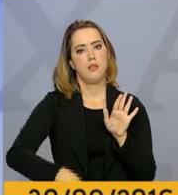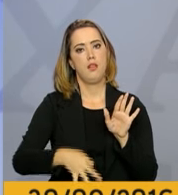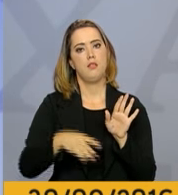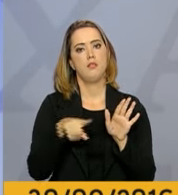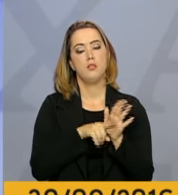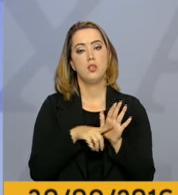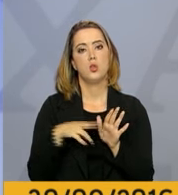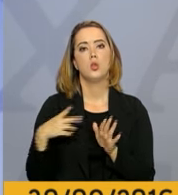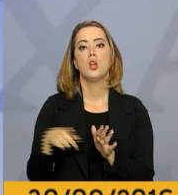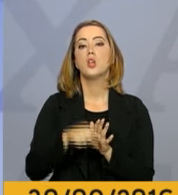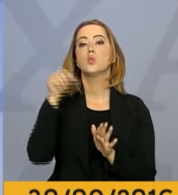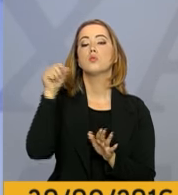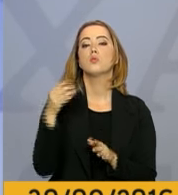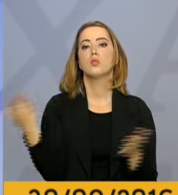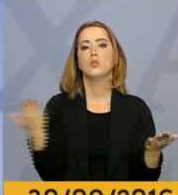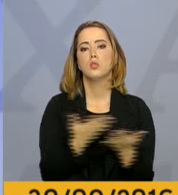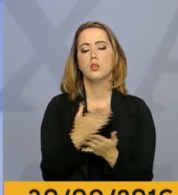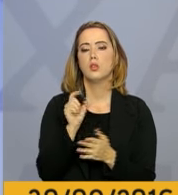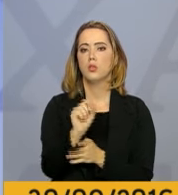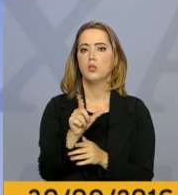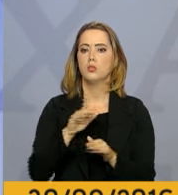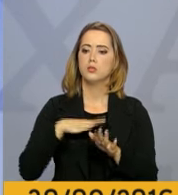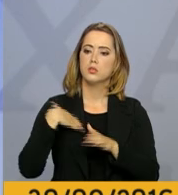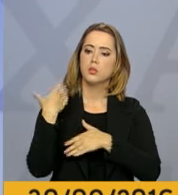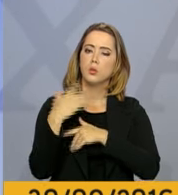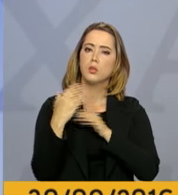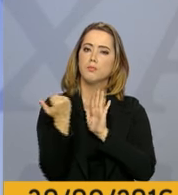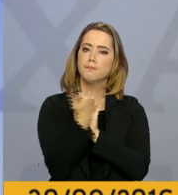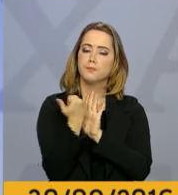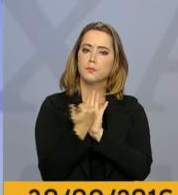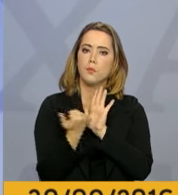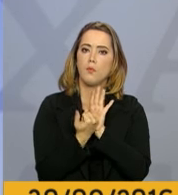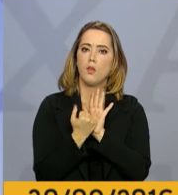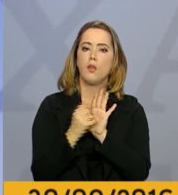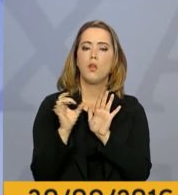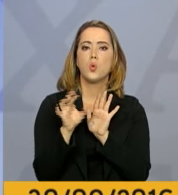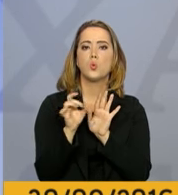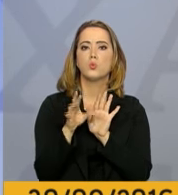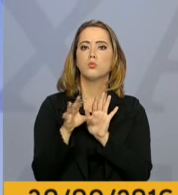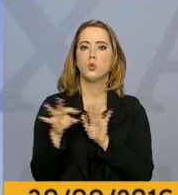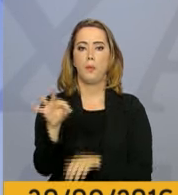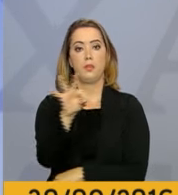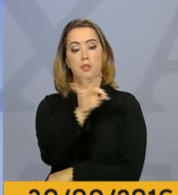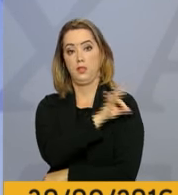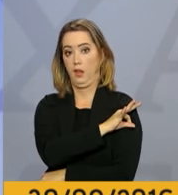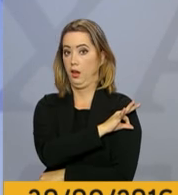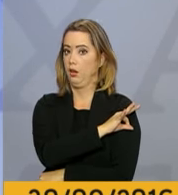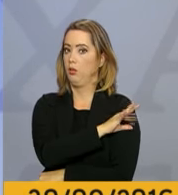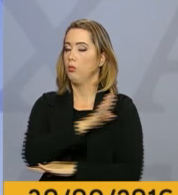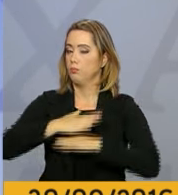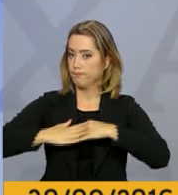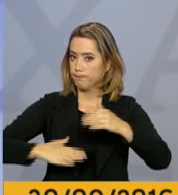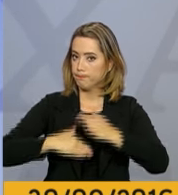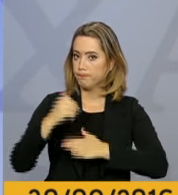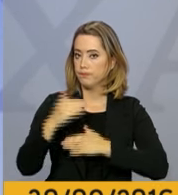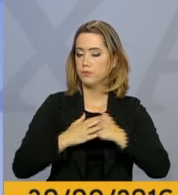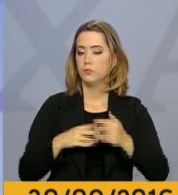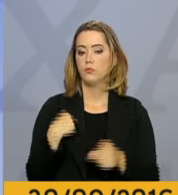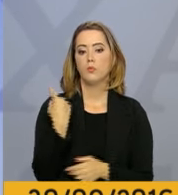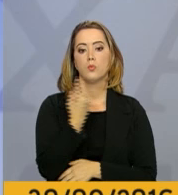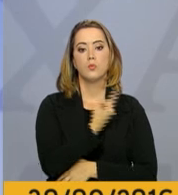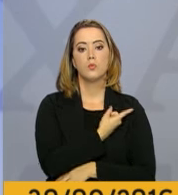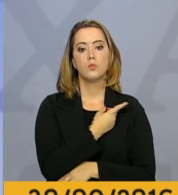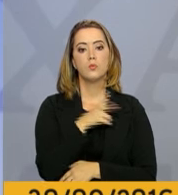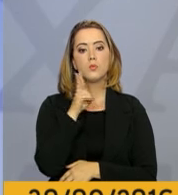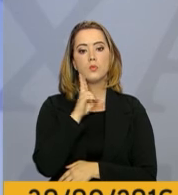Os critérios agora adotados seguem, portanto, parâmetros estritamente técnicos. E nós fizemos isso em contexto no qual o